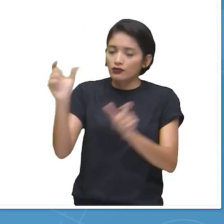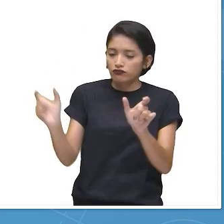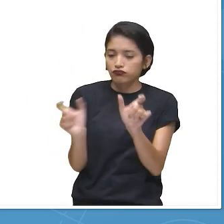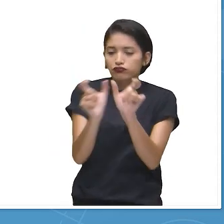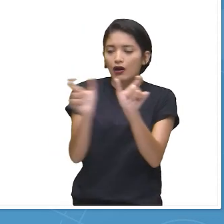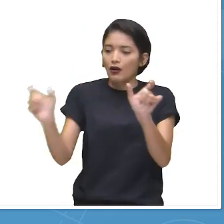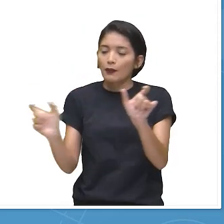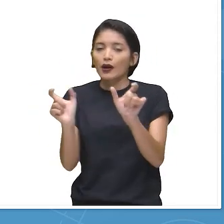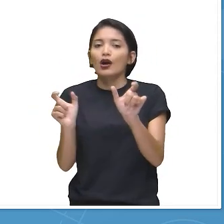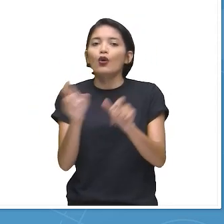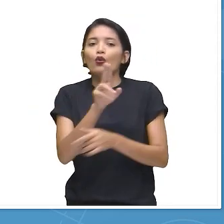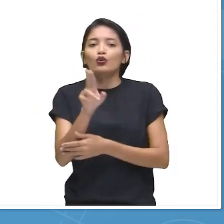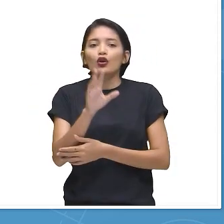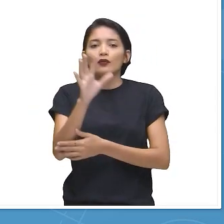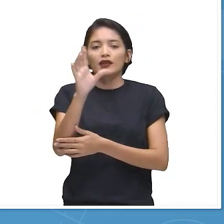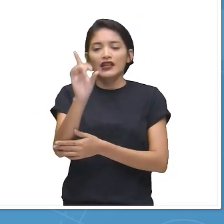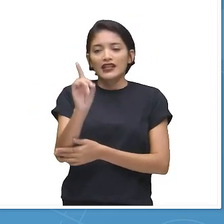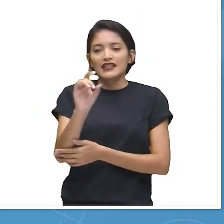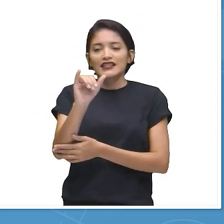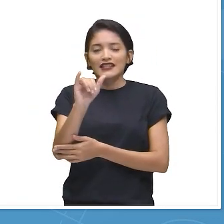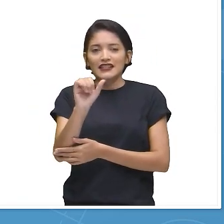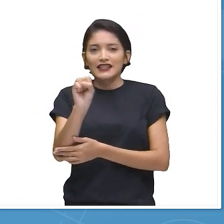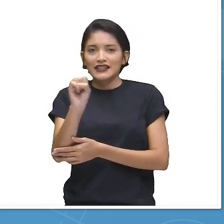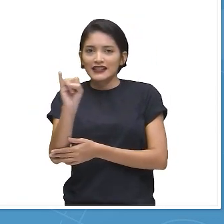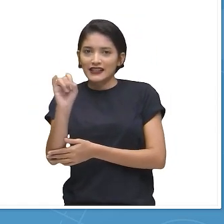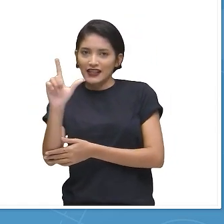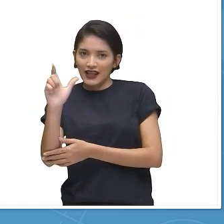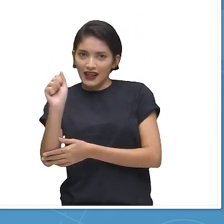de sílaba, certo? Então sílaba é cada um